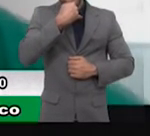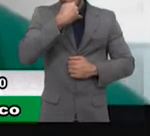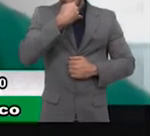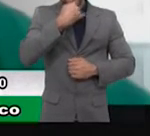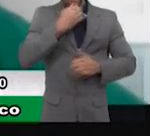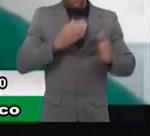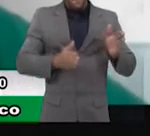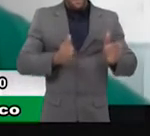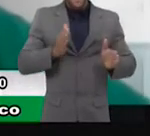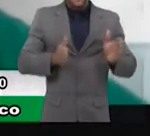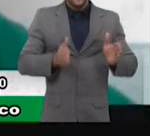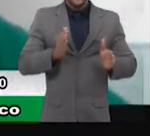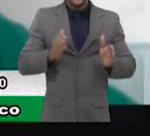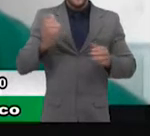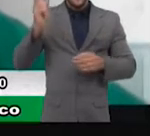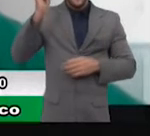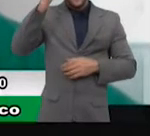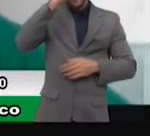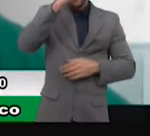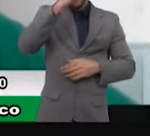momento difícil,